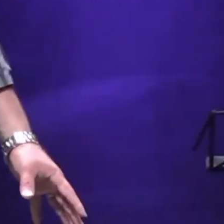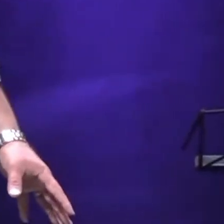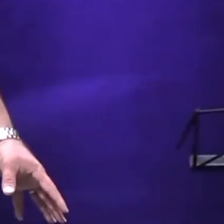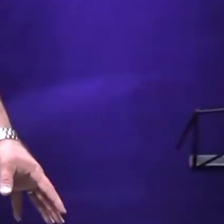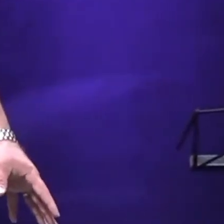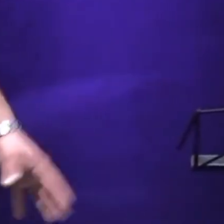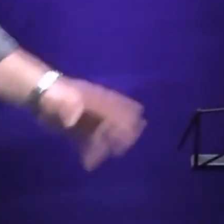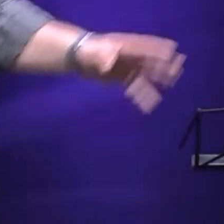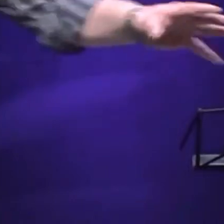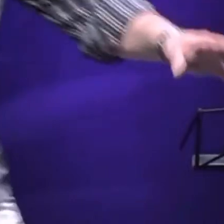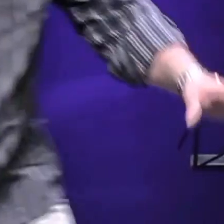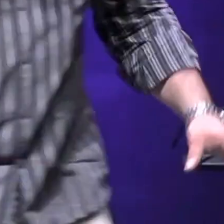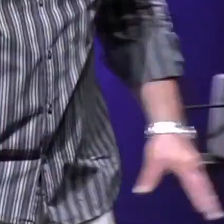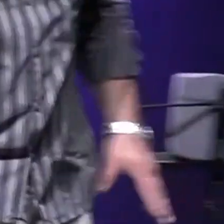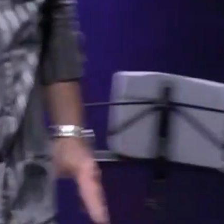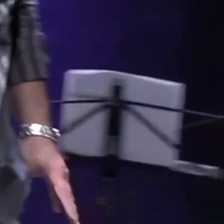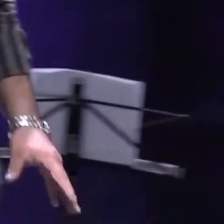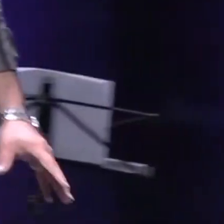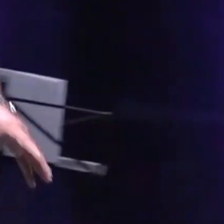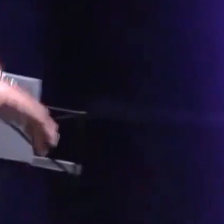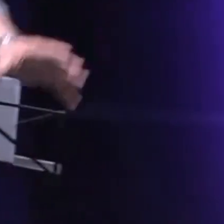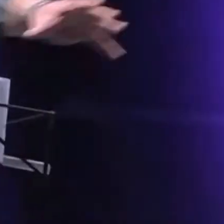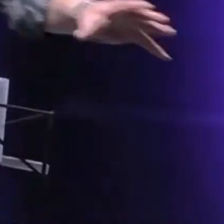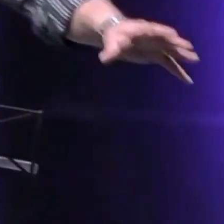gato. Gato no telhado.